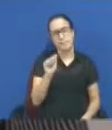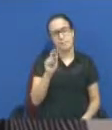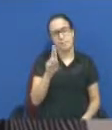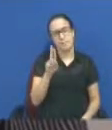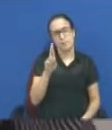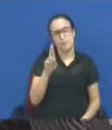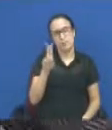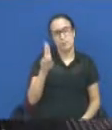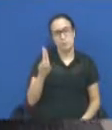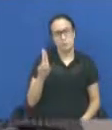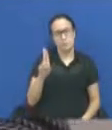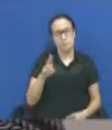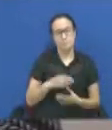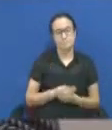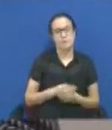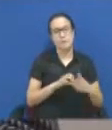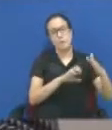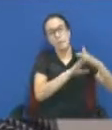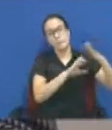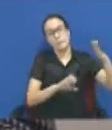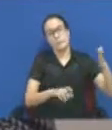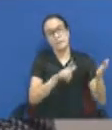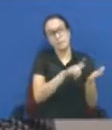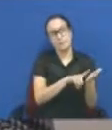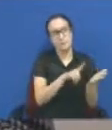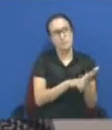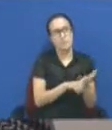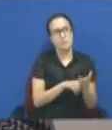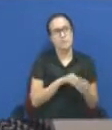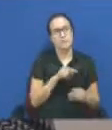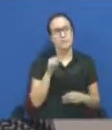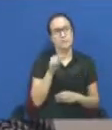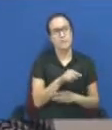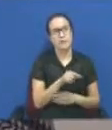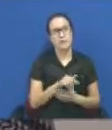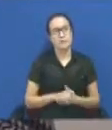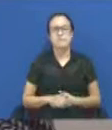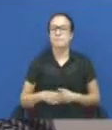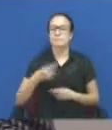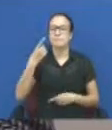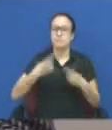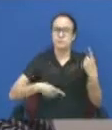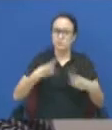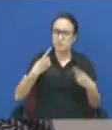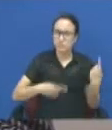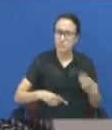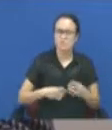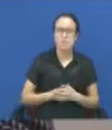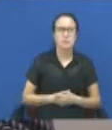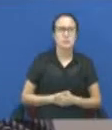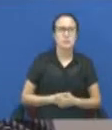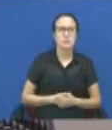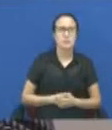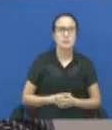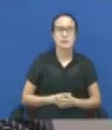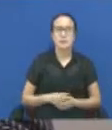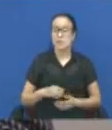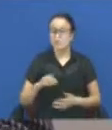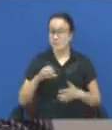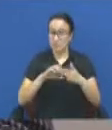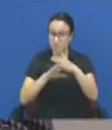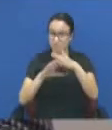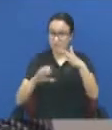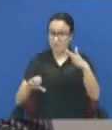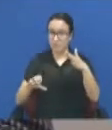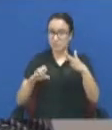discussão. O vereador Wilson não estava junto à época. Fizemos uma discussão e os empresários vieram até